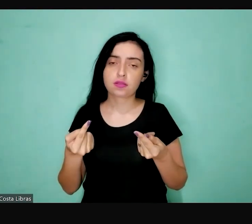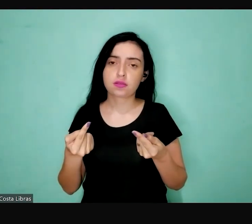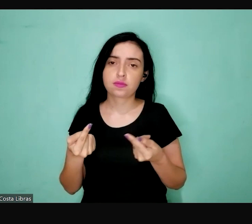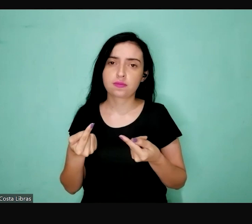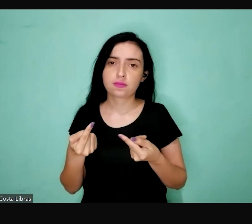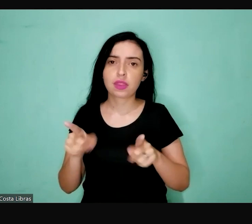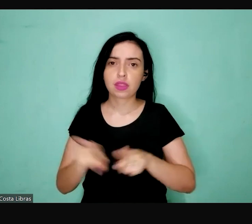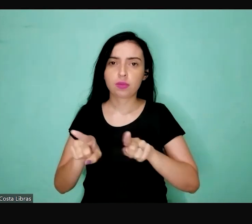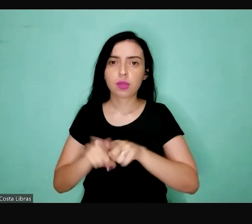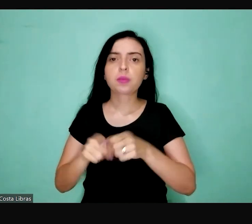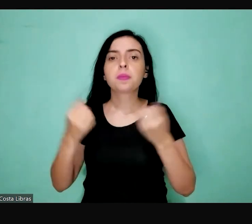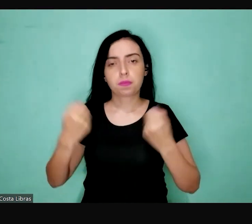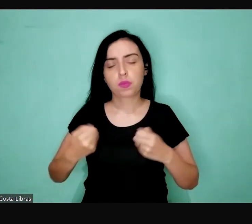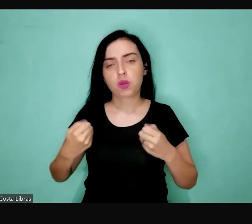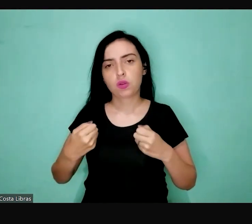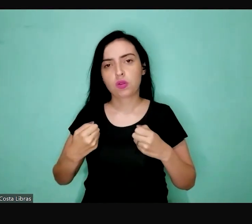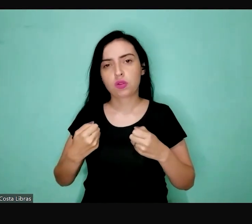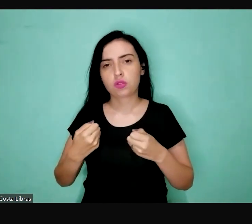também pode